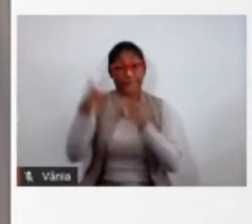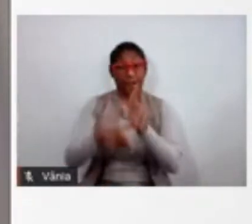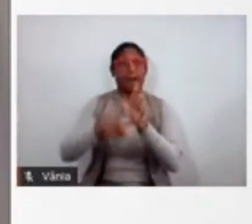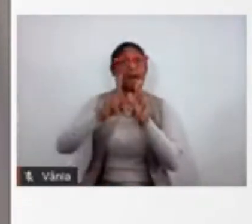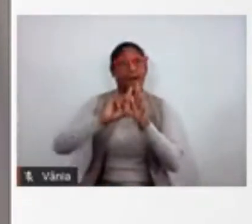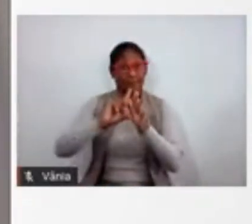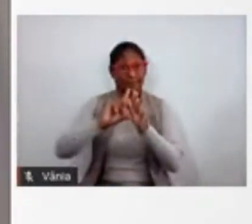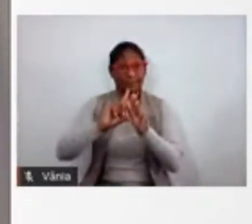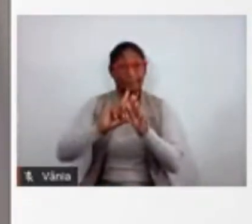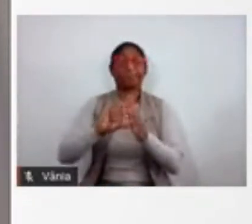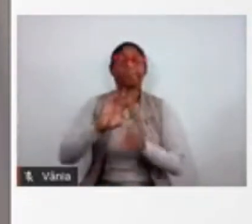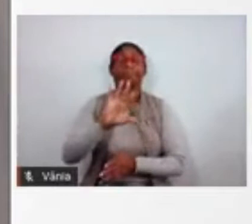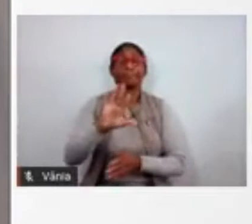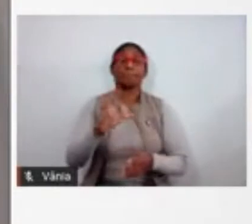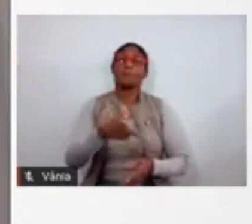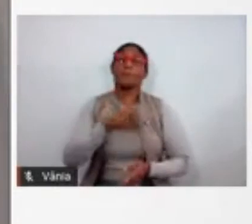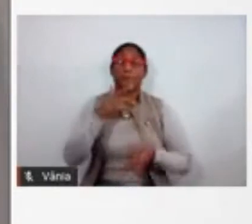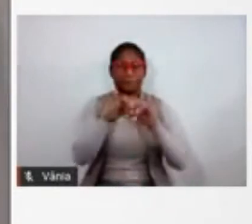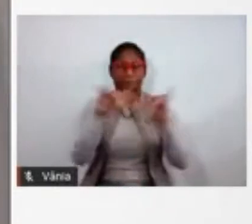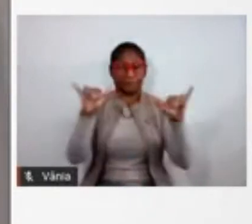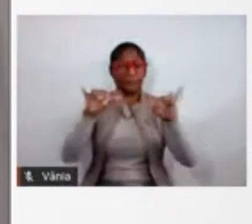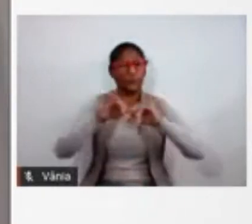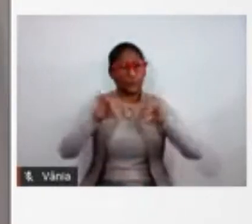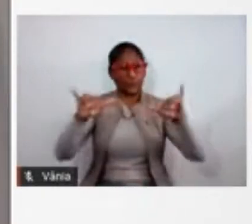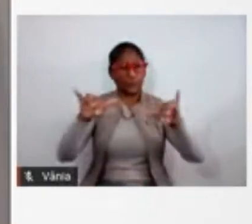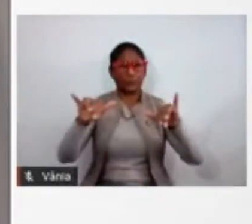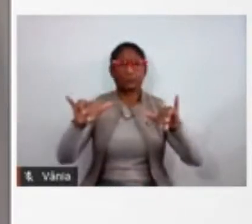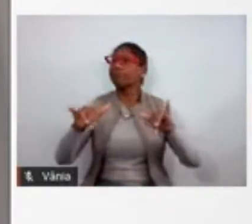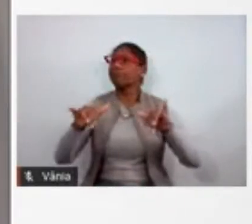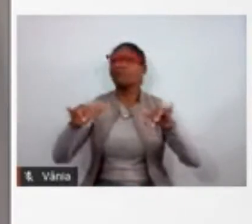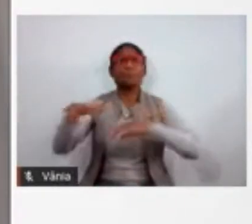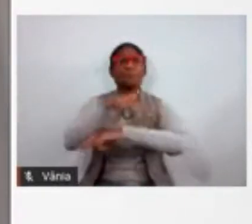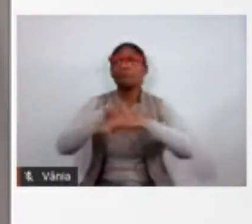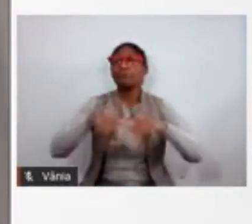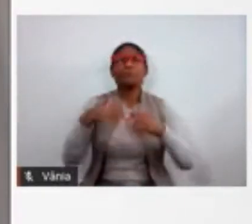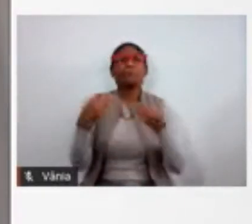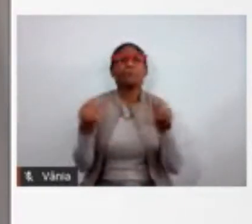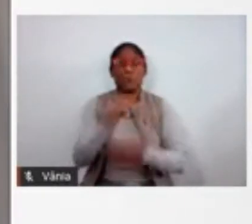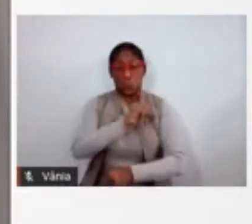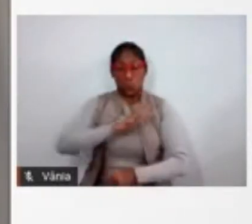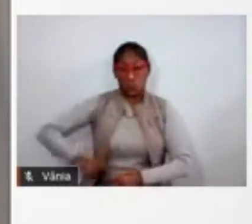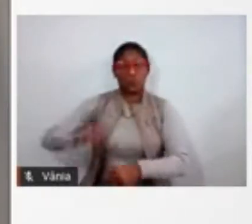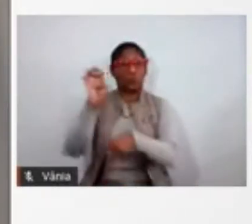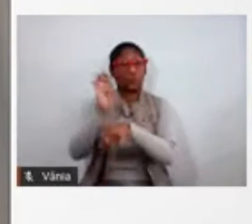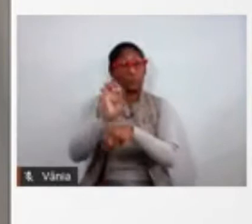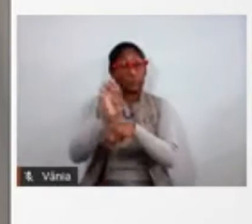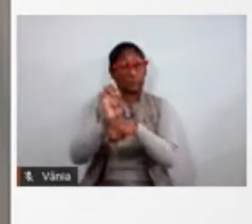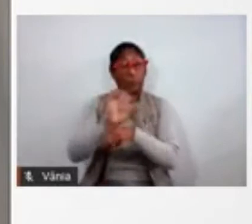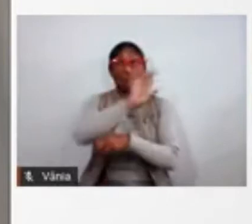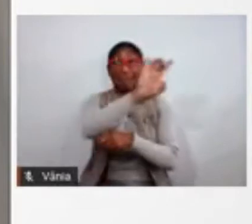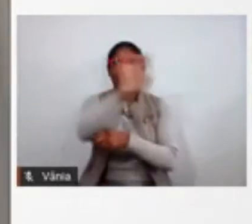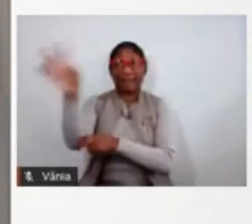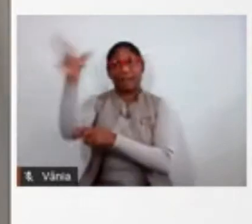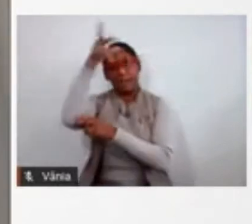quero comentar uma notícia que começou a circular a respeito da relação do governo do estado com os municípios